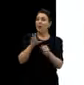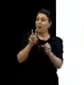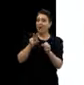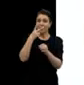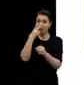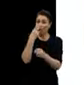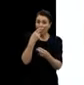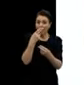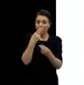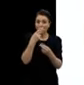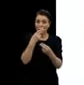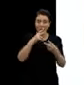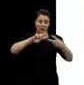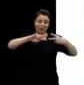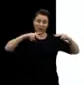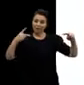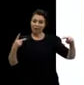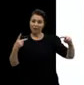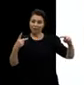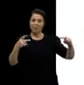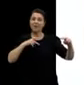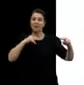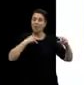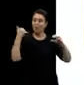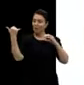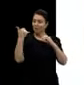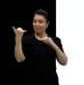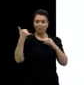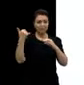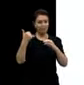daquela que deu a sua origem.